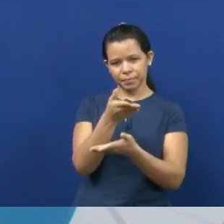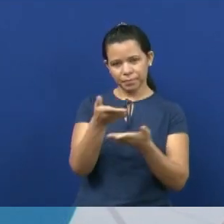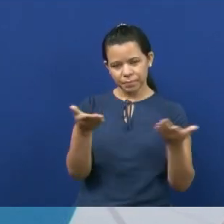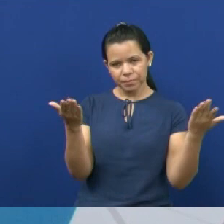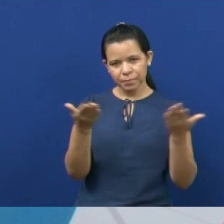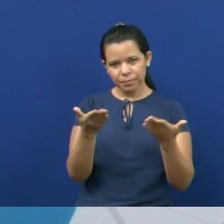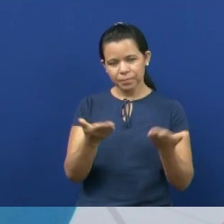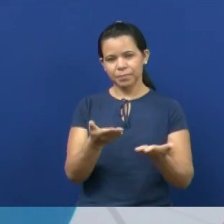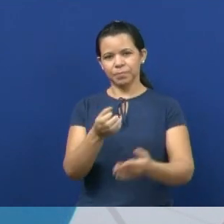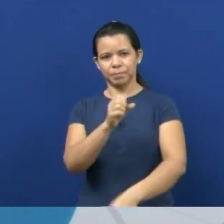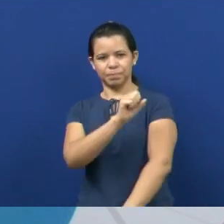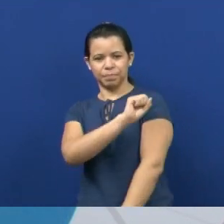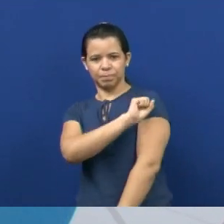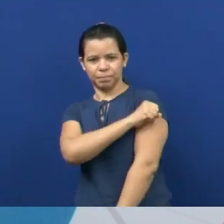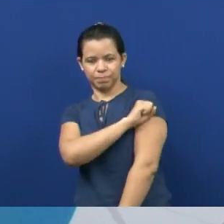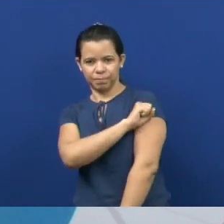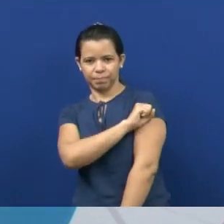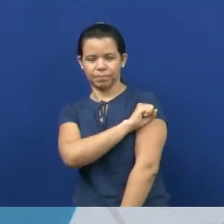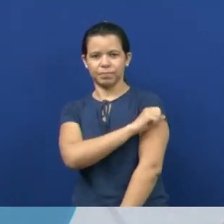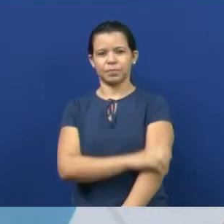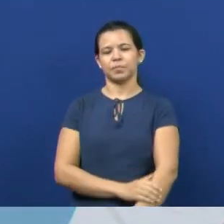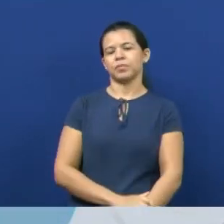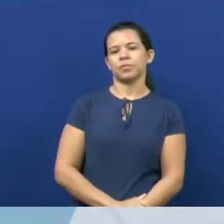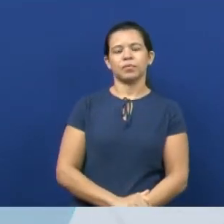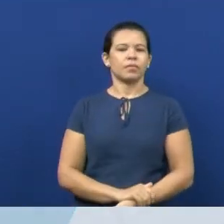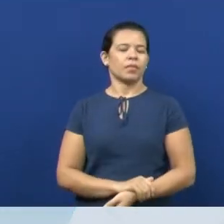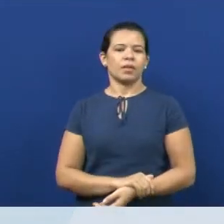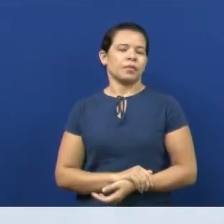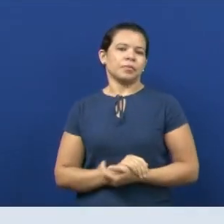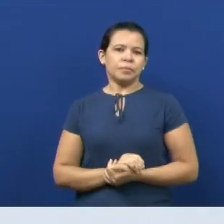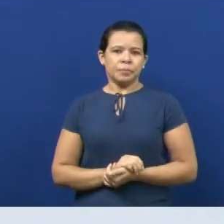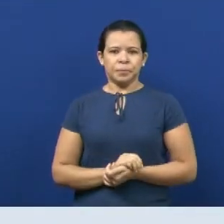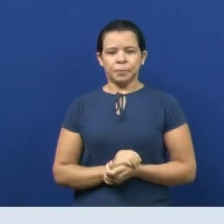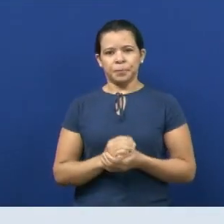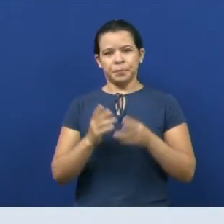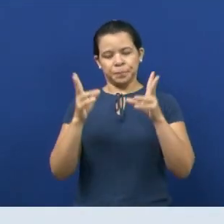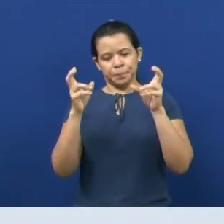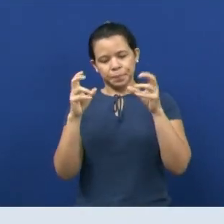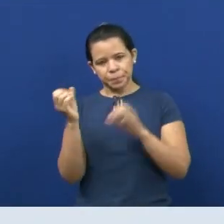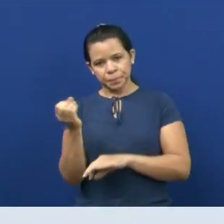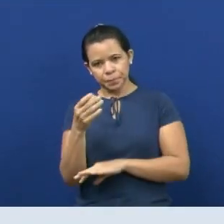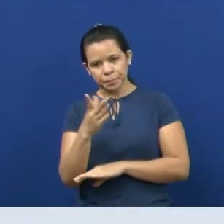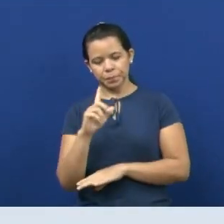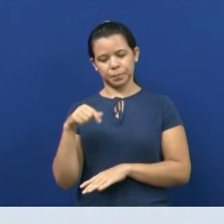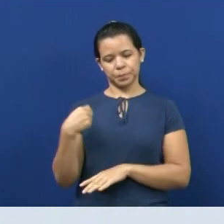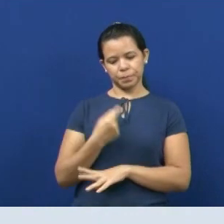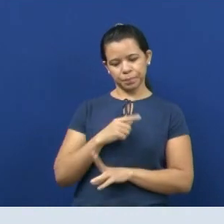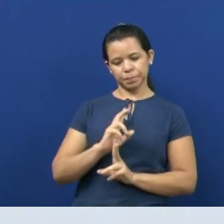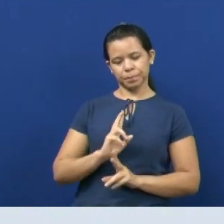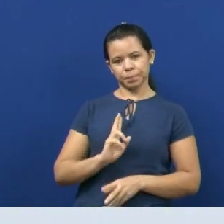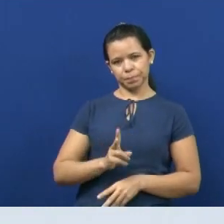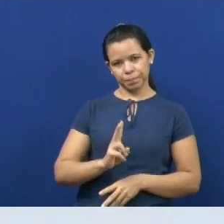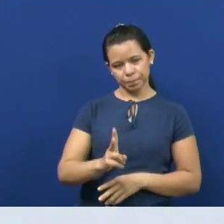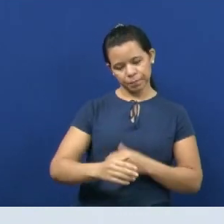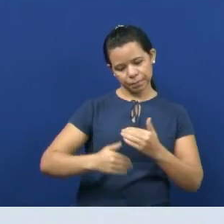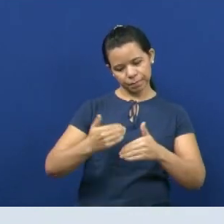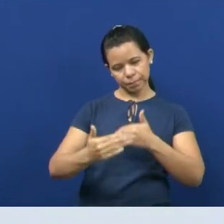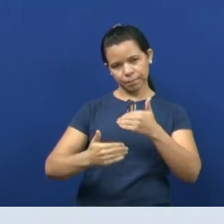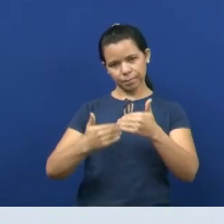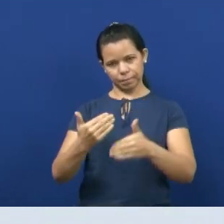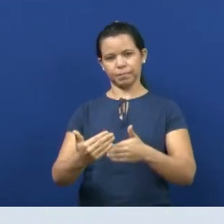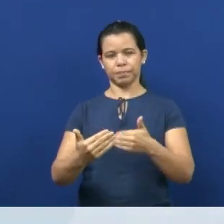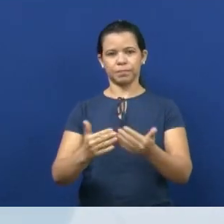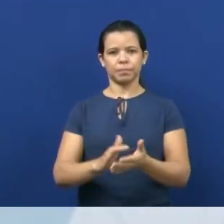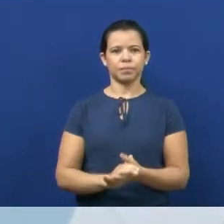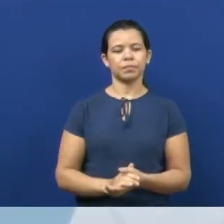do 8º ano, conteúdo novo, né, para a gente prosseguir, avançar nos conteúdos. E espero que você